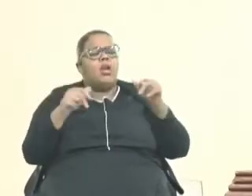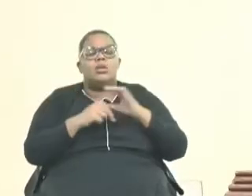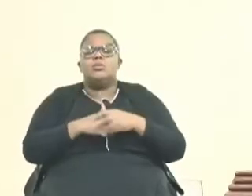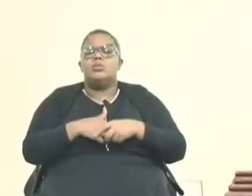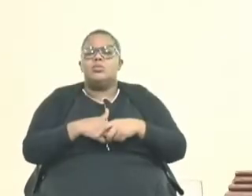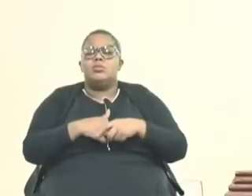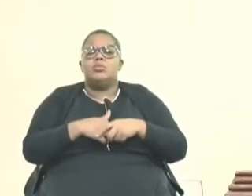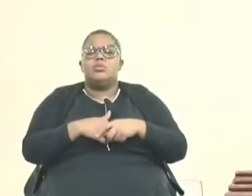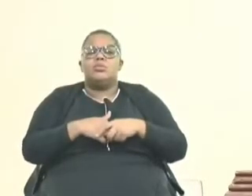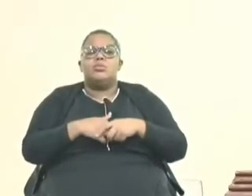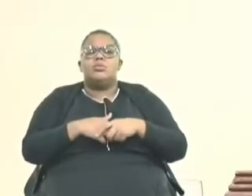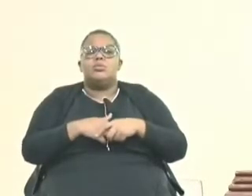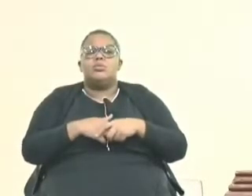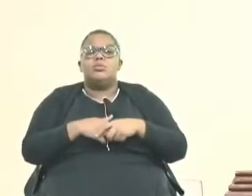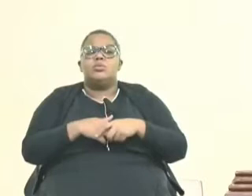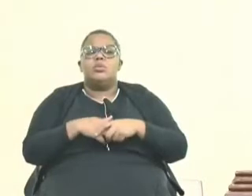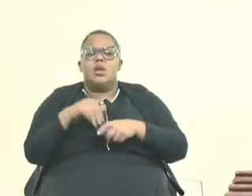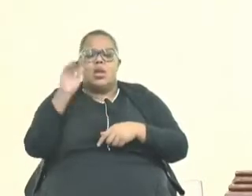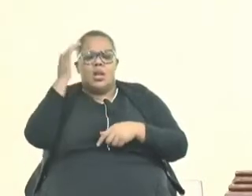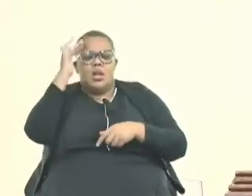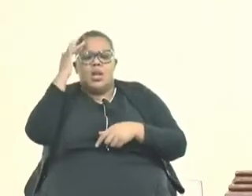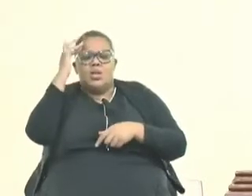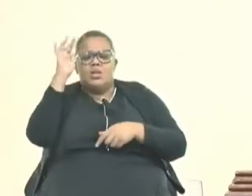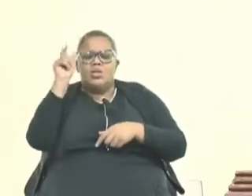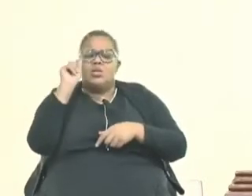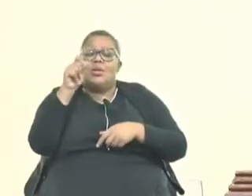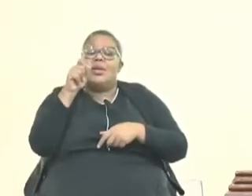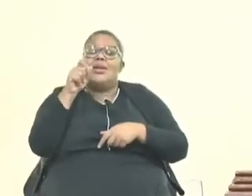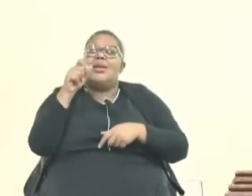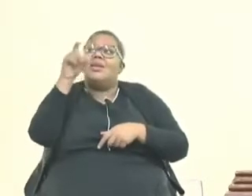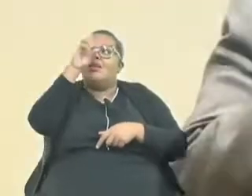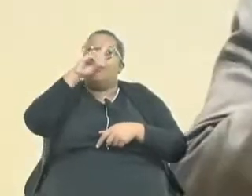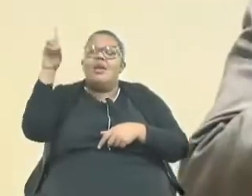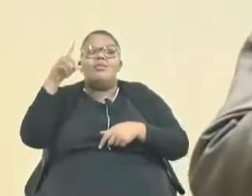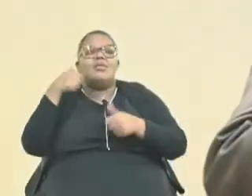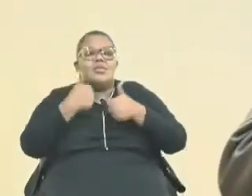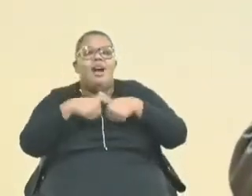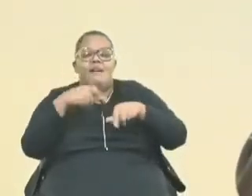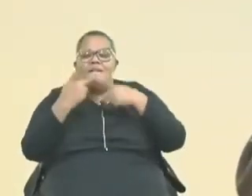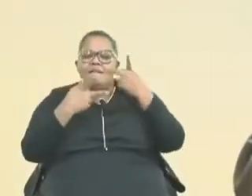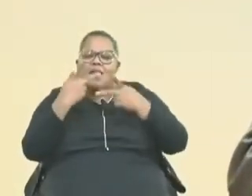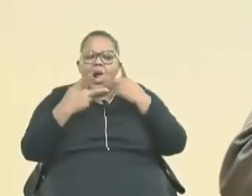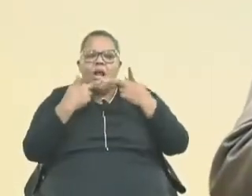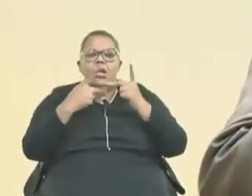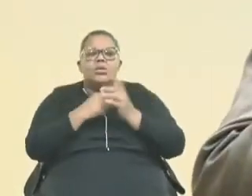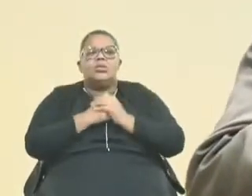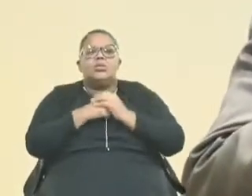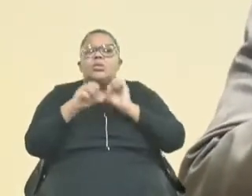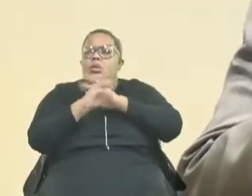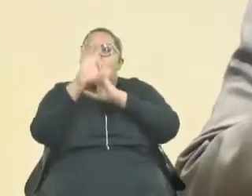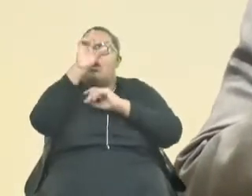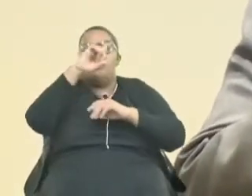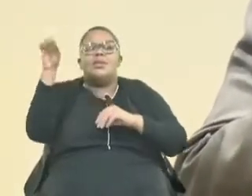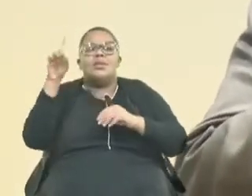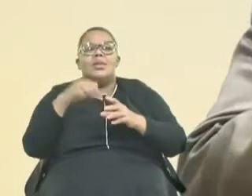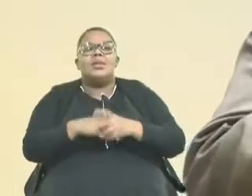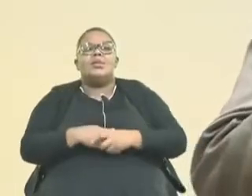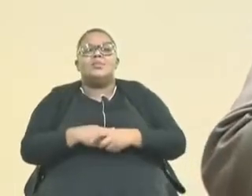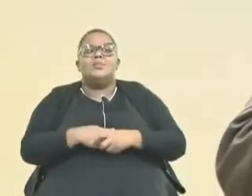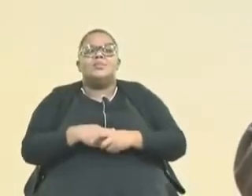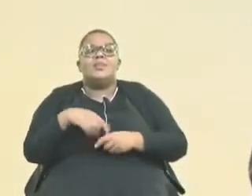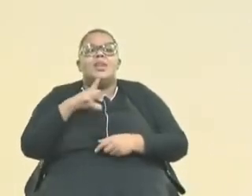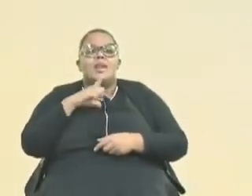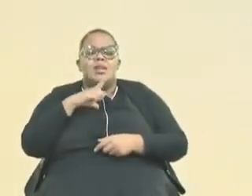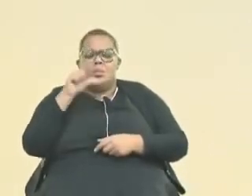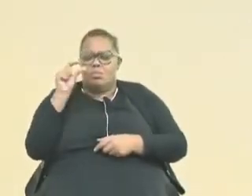conhecia como é que ele funcionava ele sabia como era que Deus falava glórias ao senhor meu irmão vamos parar um